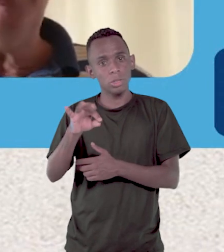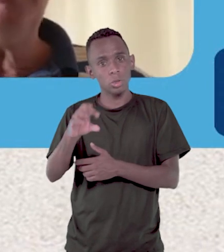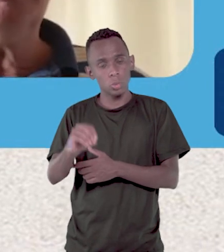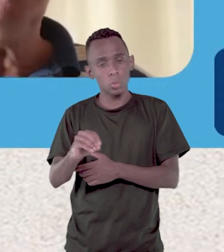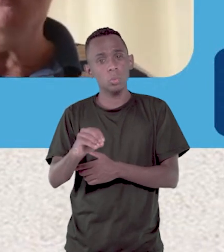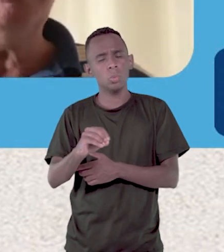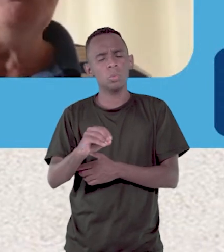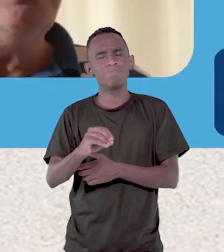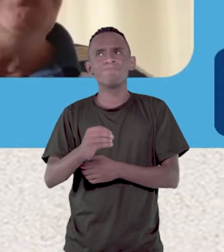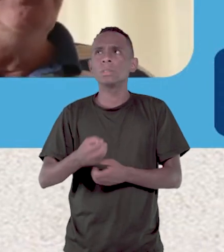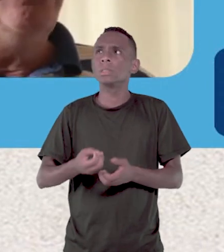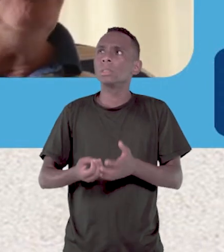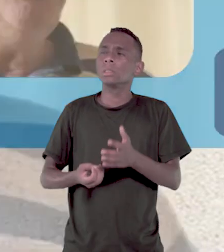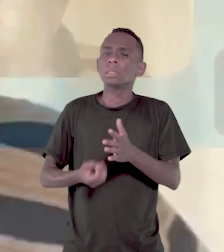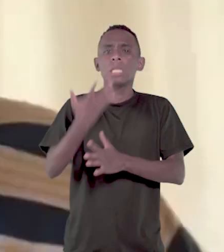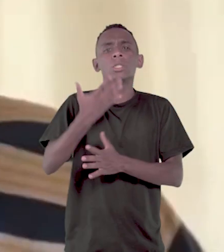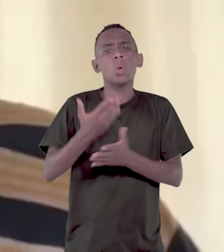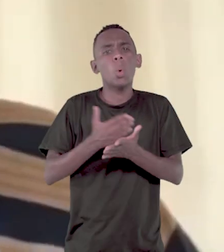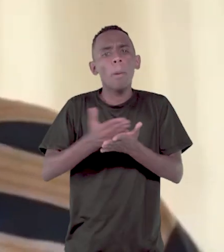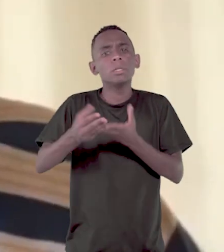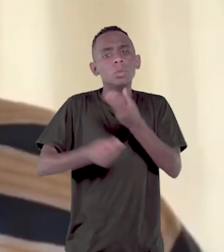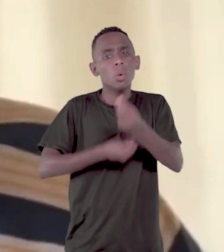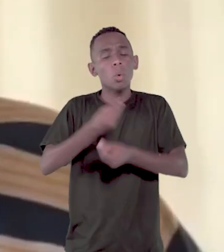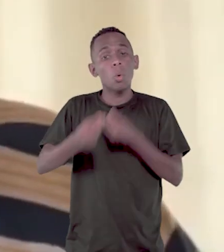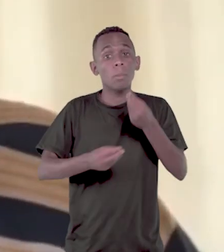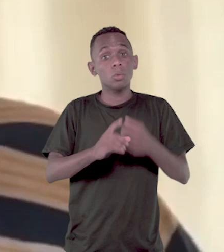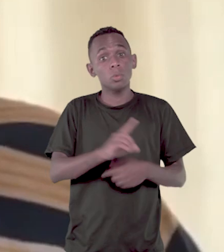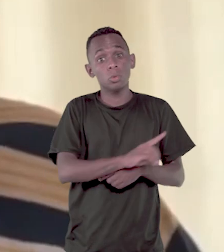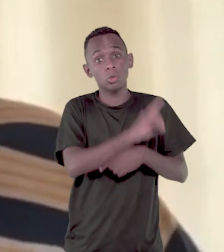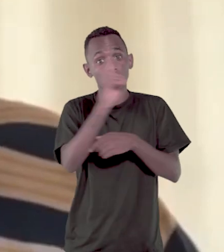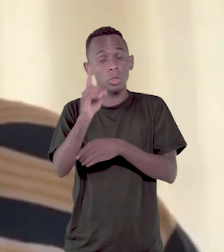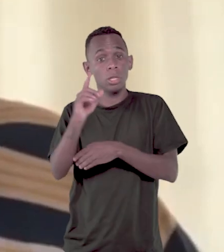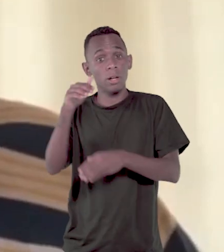minha perplexidade no dia da